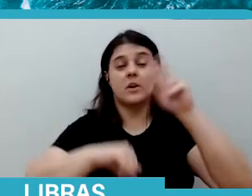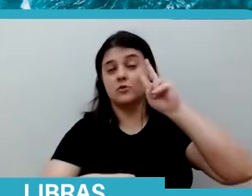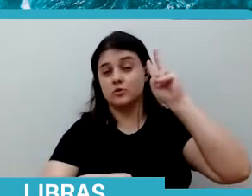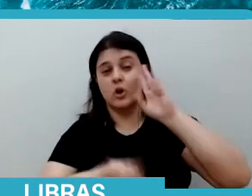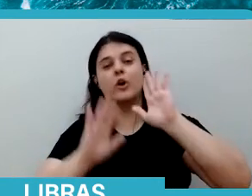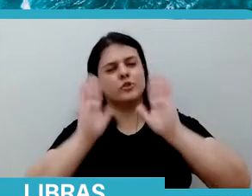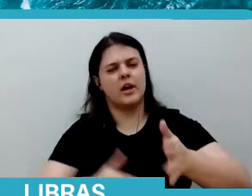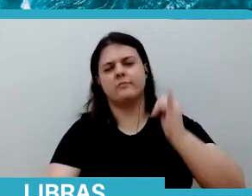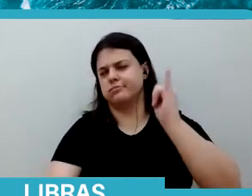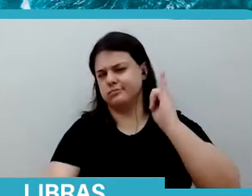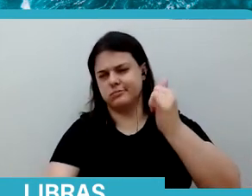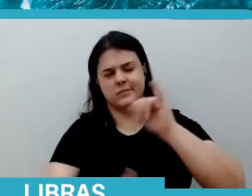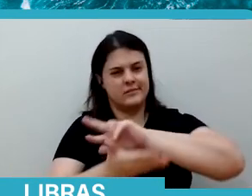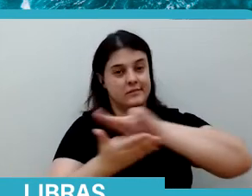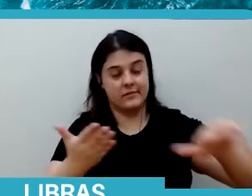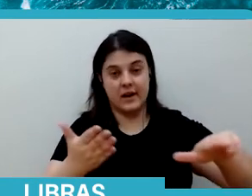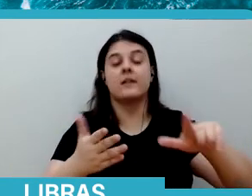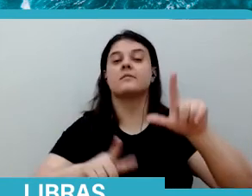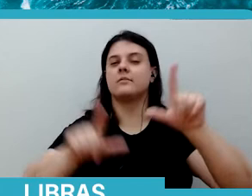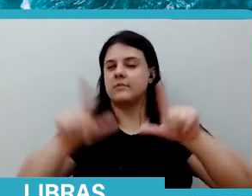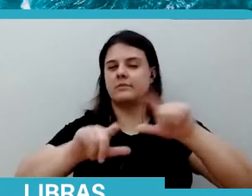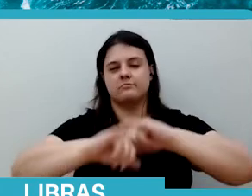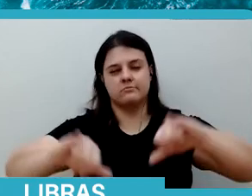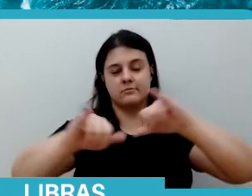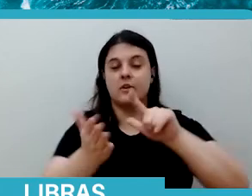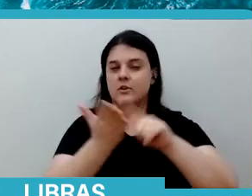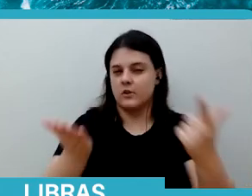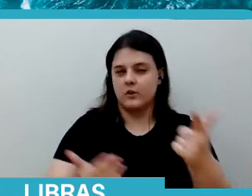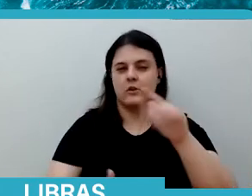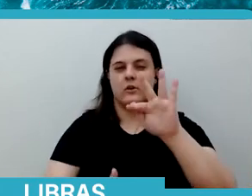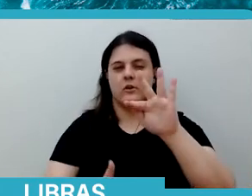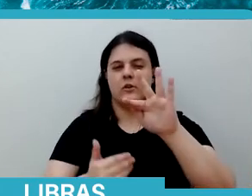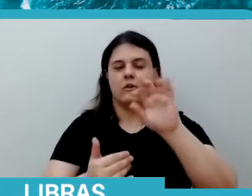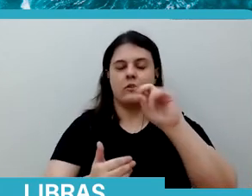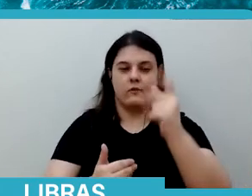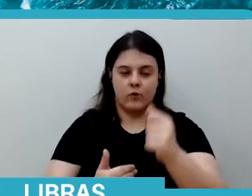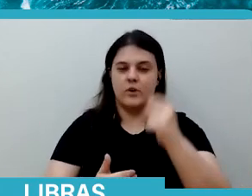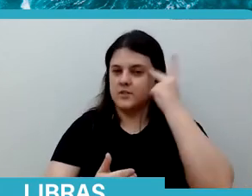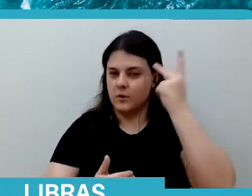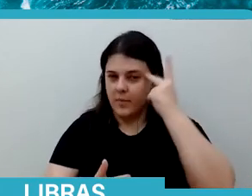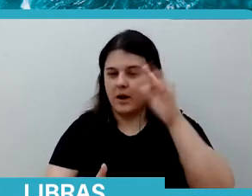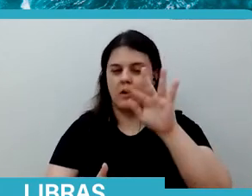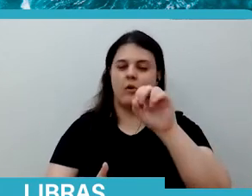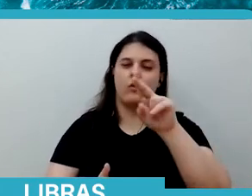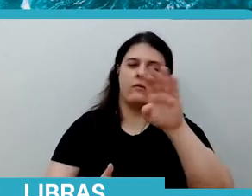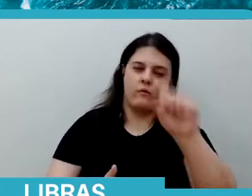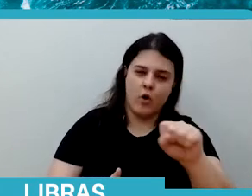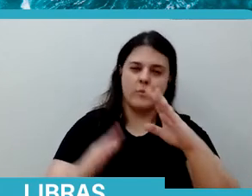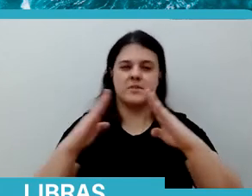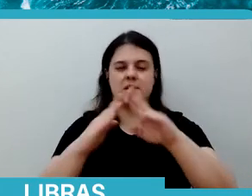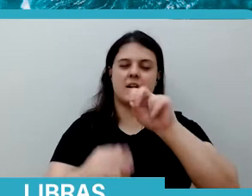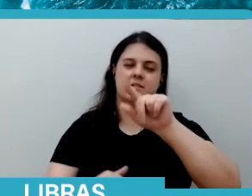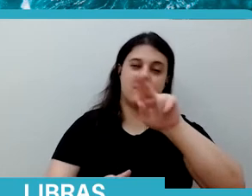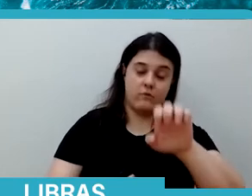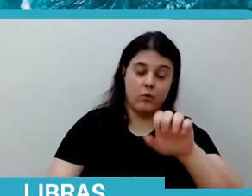história já foi contada nas principais mídias do Brasil como Folha de São Paulo Forbes casa blog a gente já apareceu no